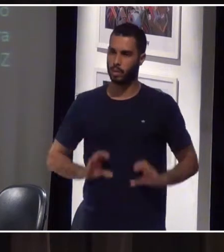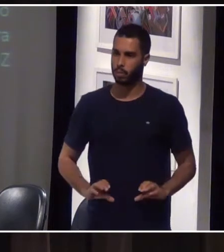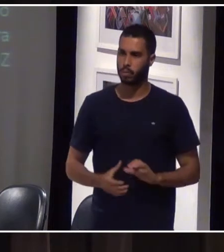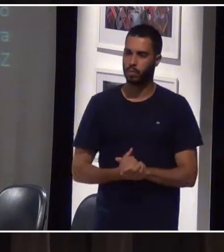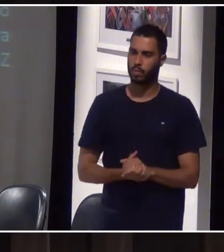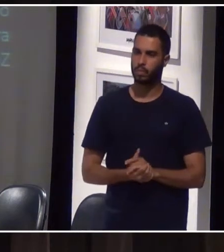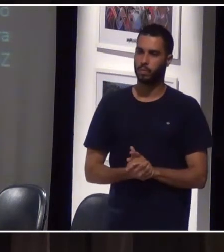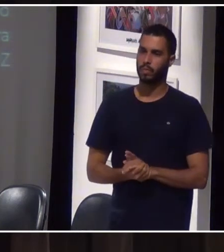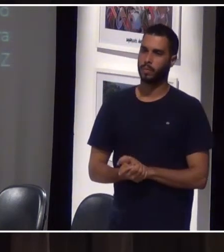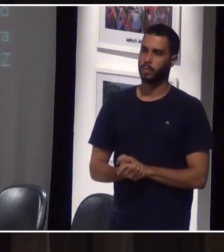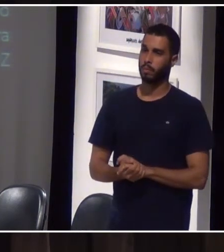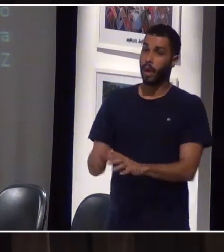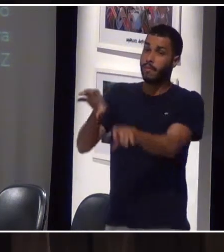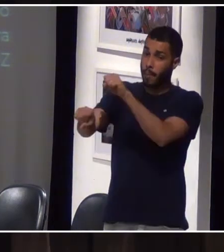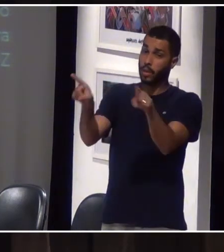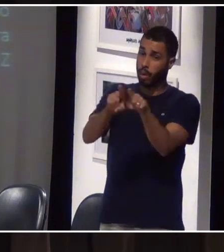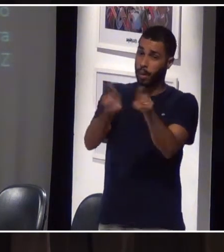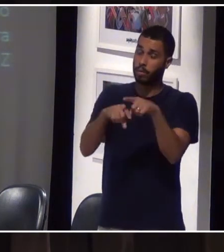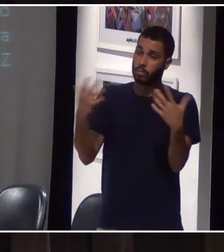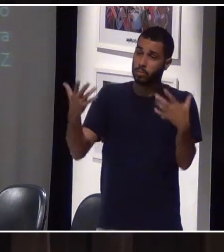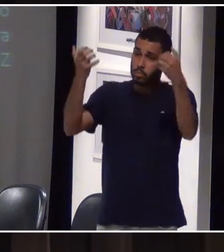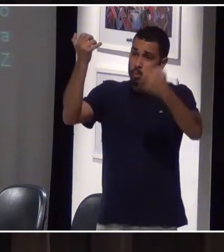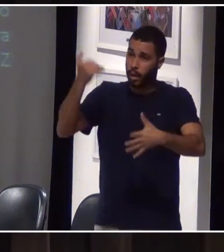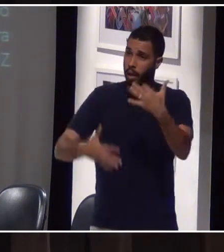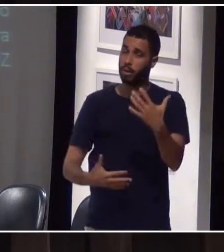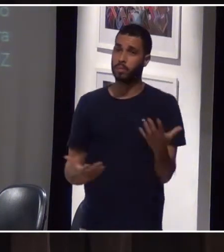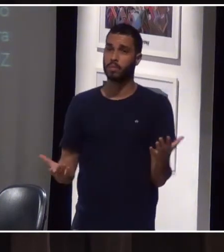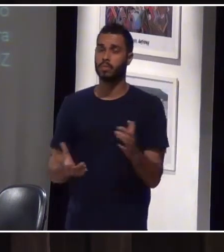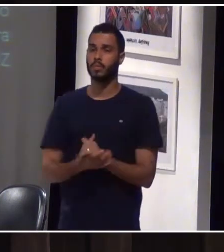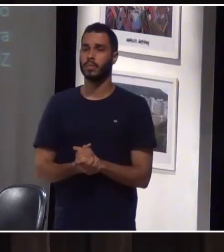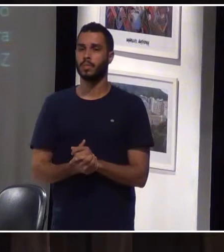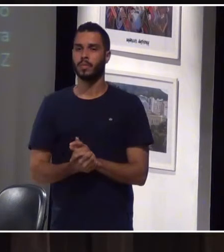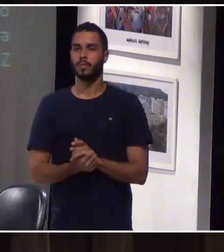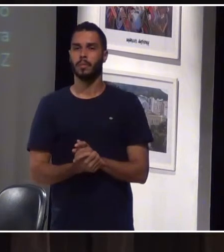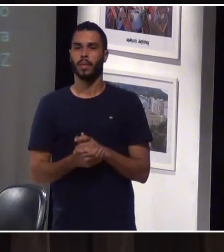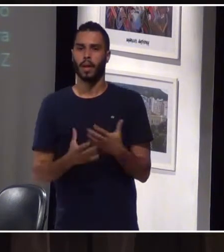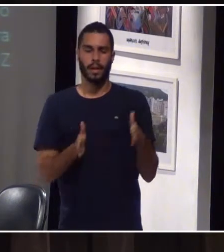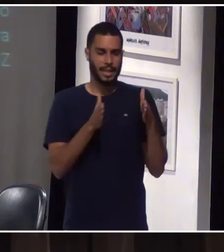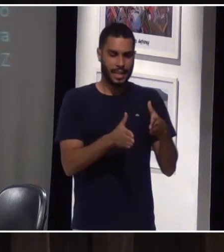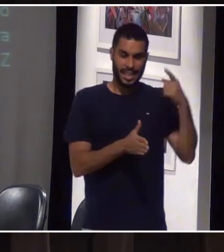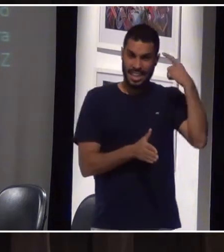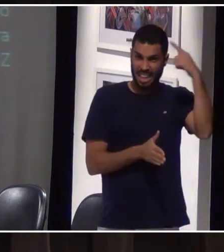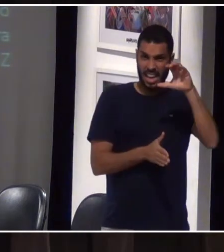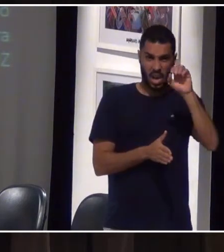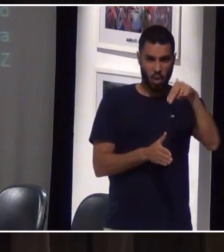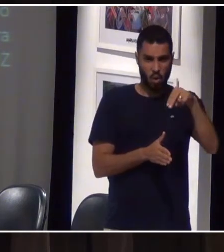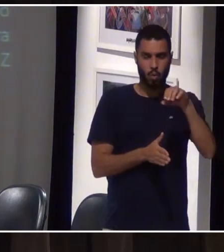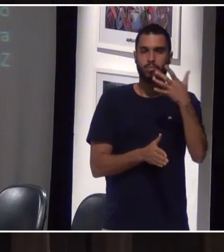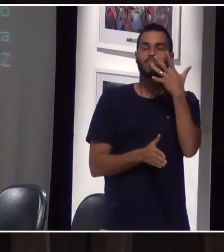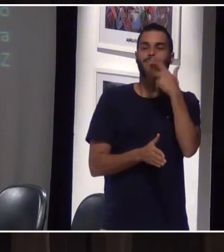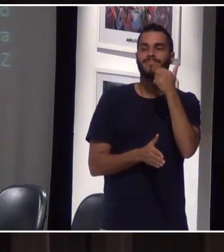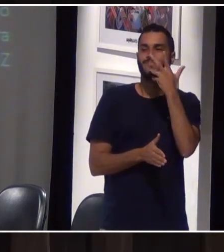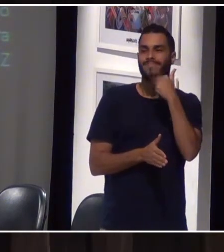A formação, uma outra questão agora também, ainda saindo da ideia de consumo e